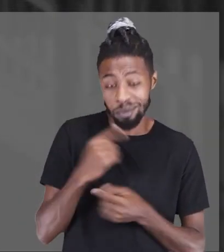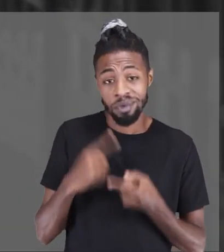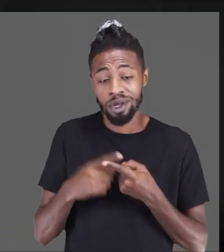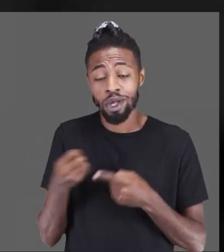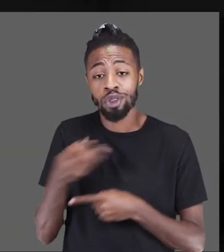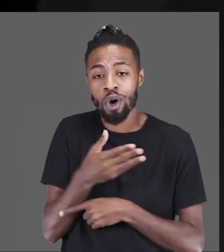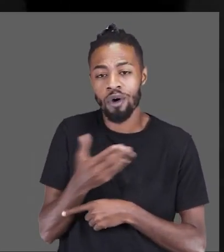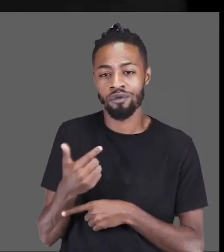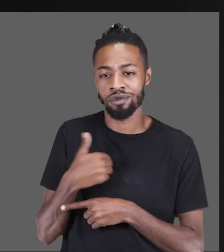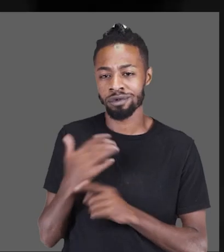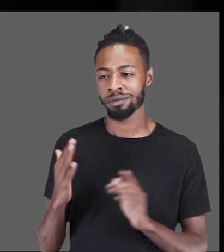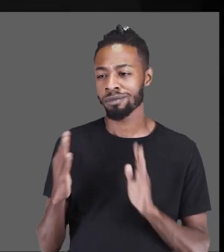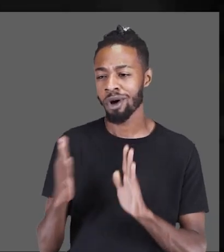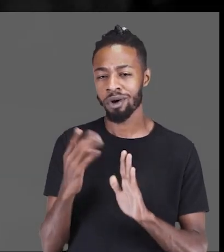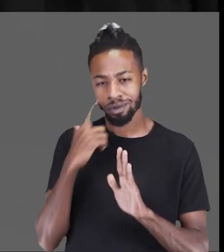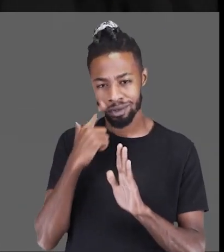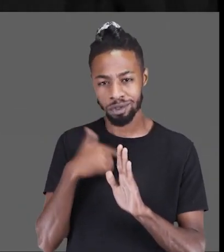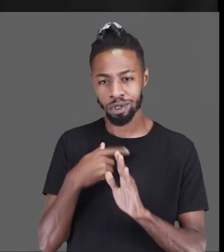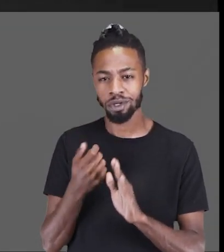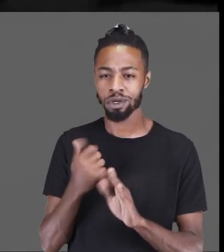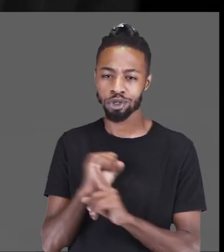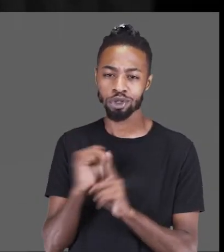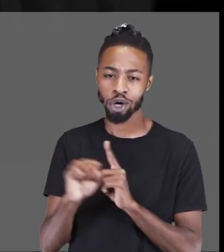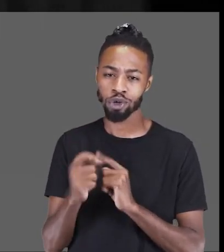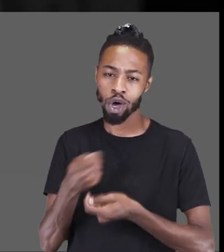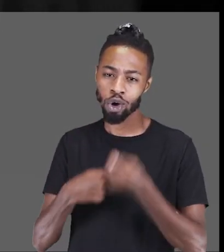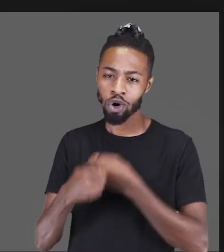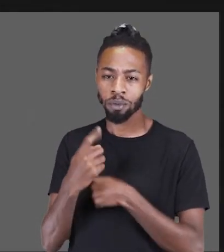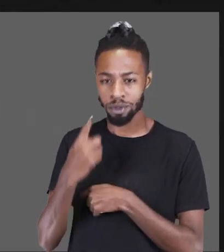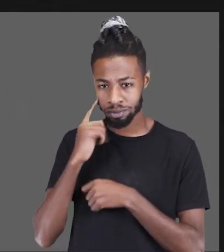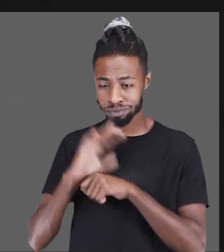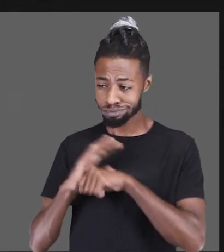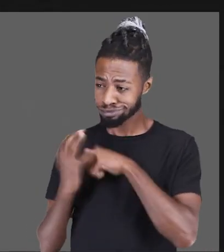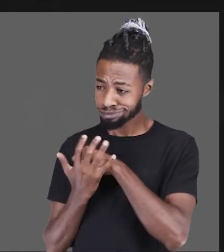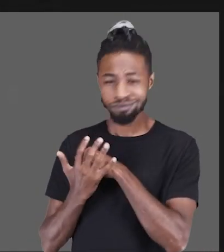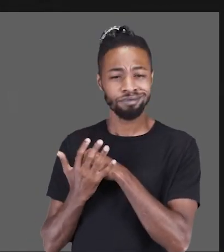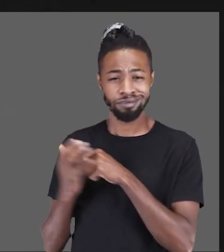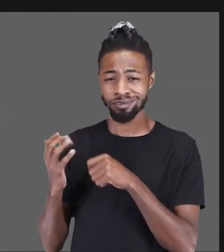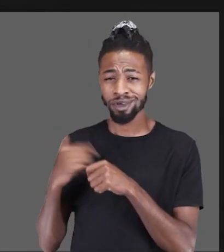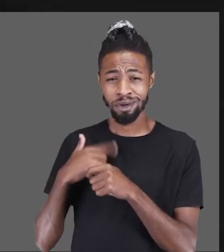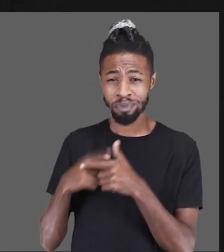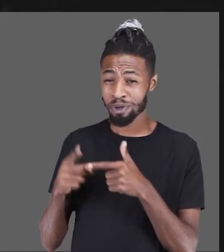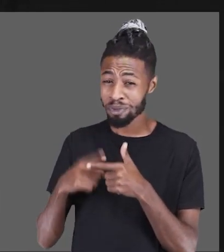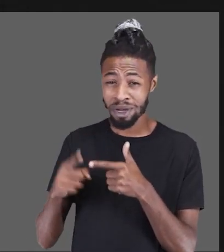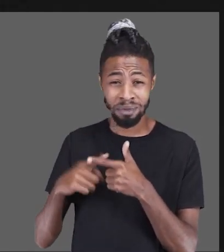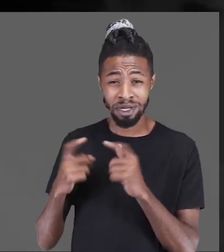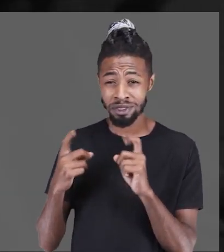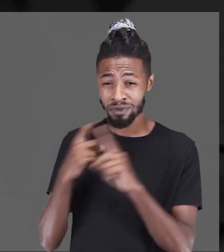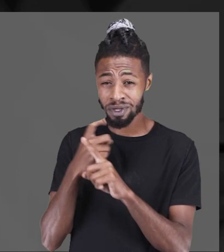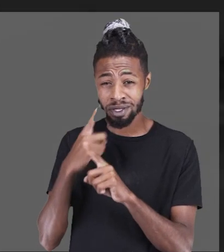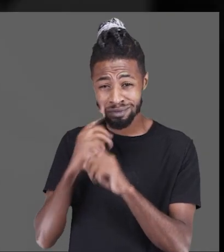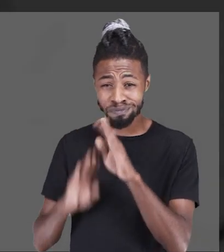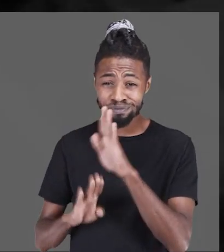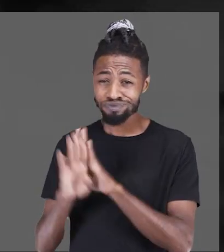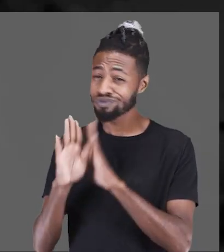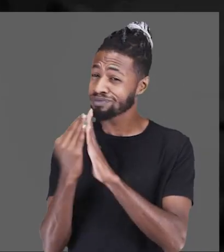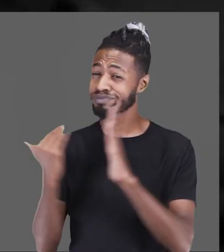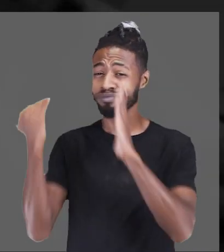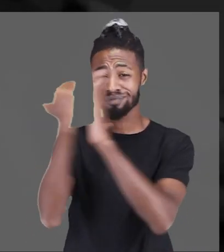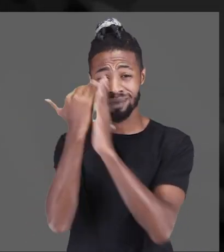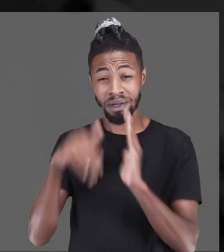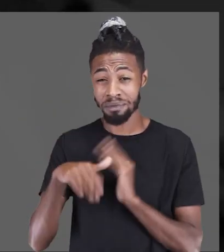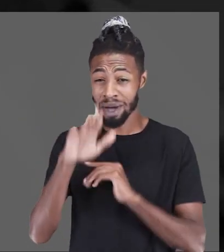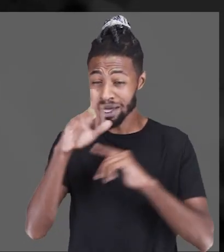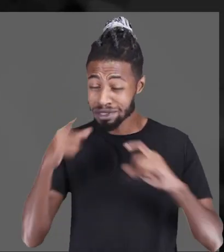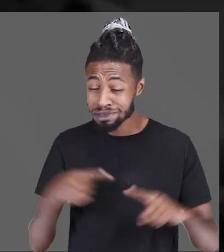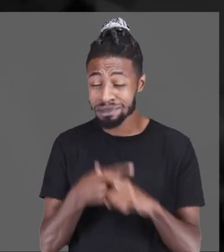novo cenário socioeconômico. O contexto da pandemia de Covid-19 intensificou as dificuldades já existentes e trouxe